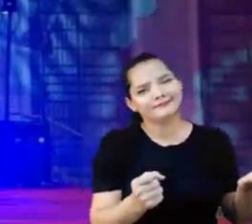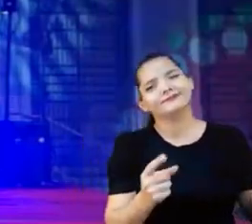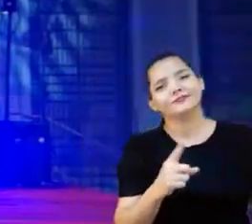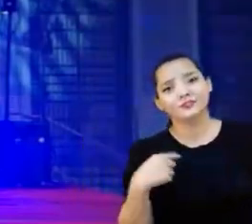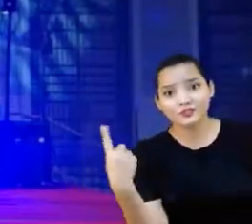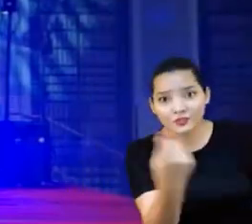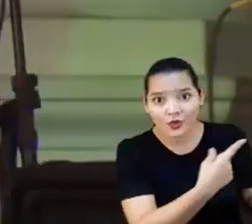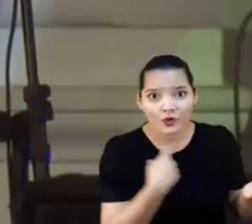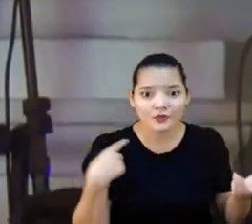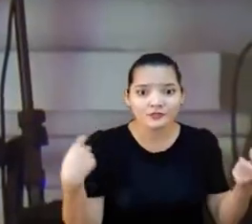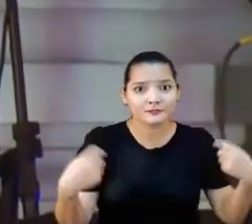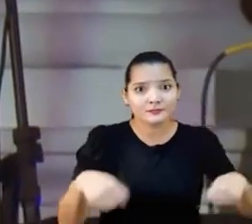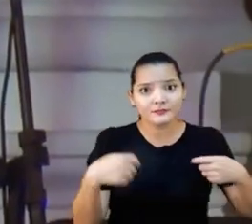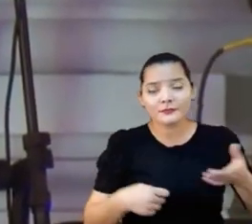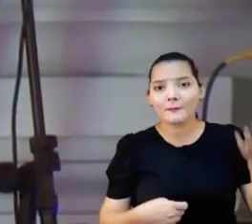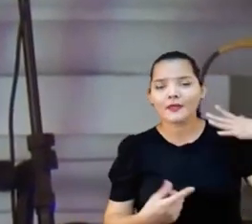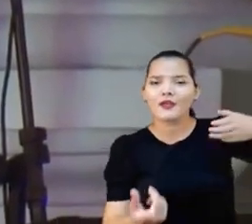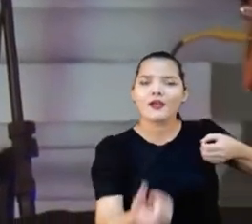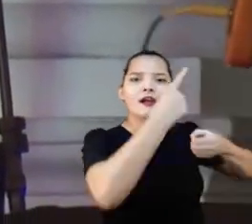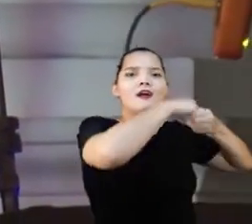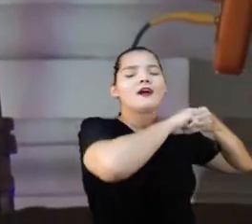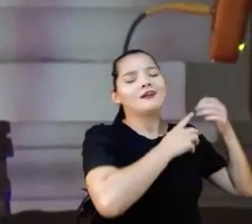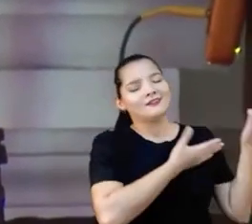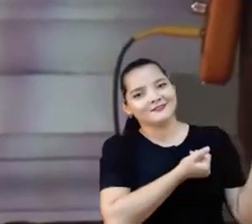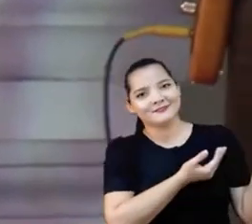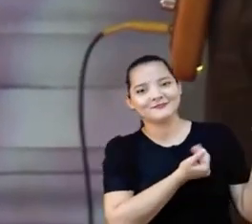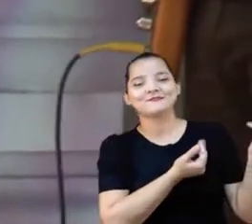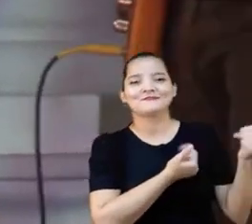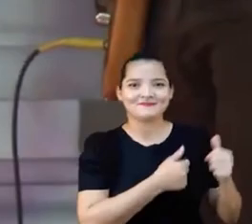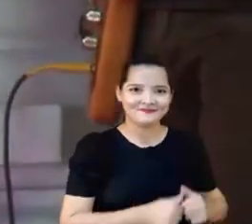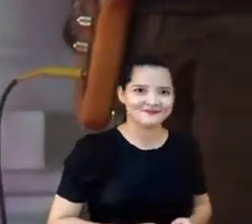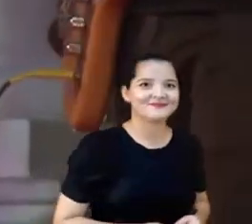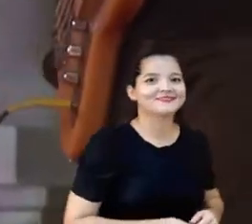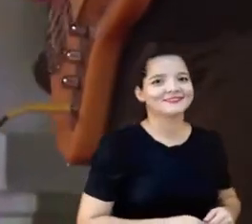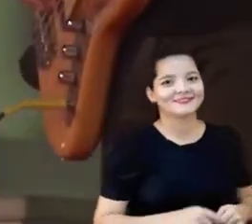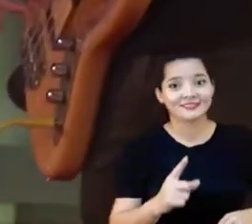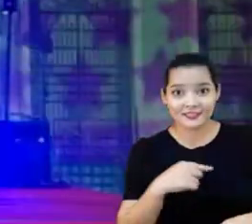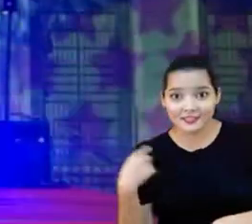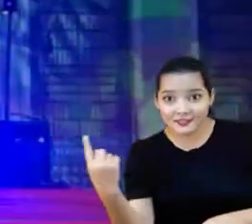e precisamos todos